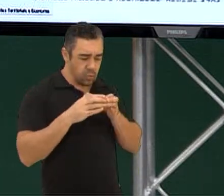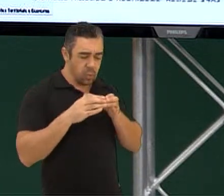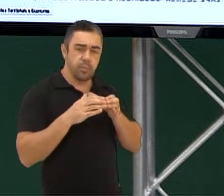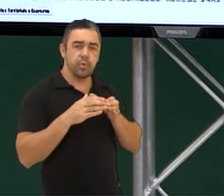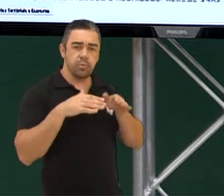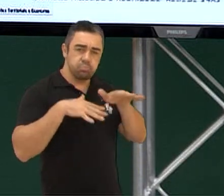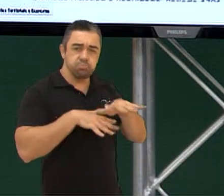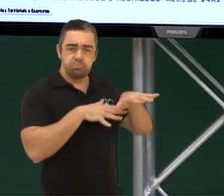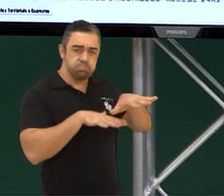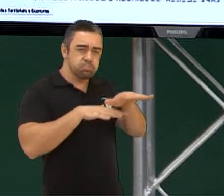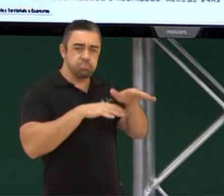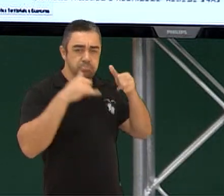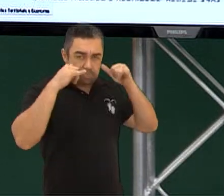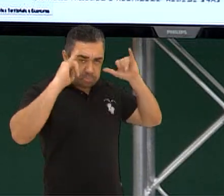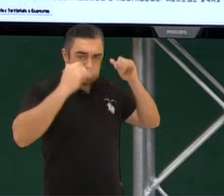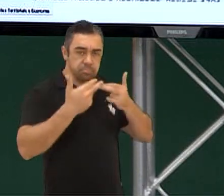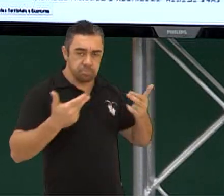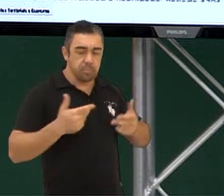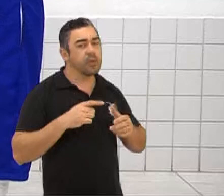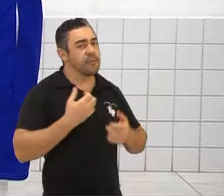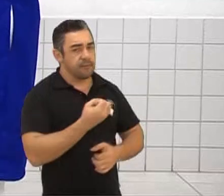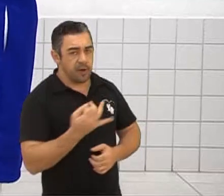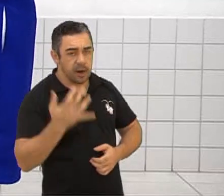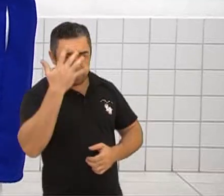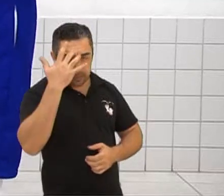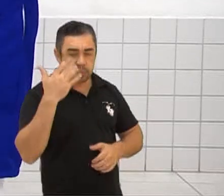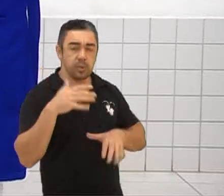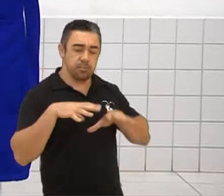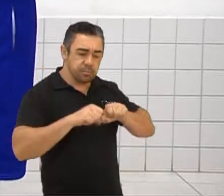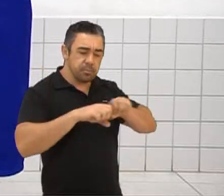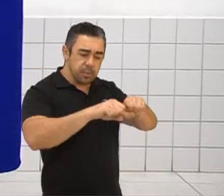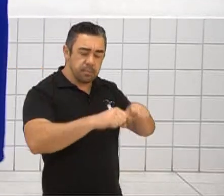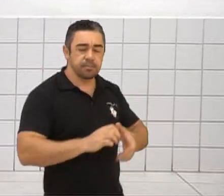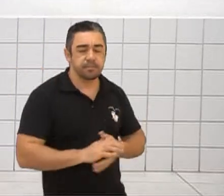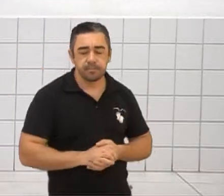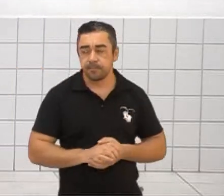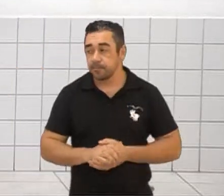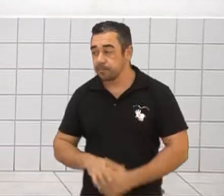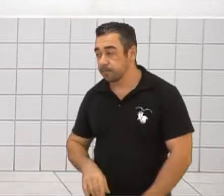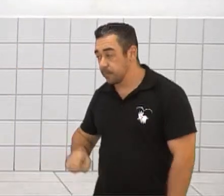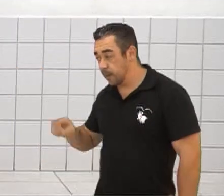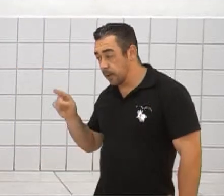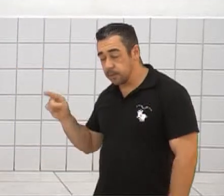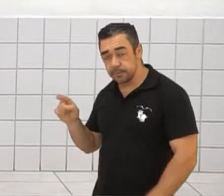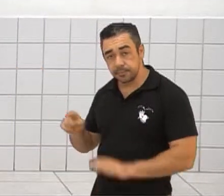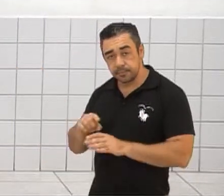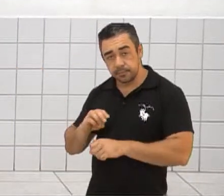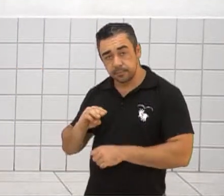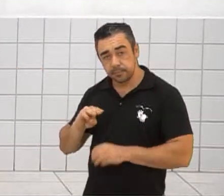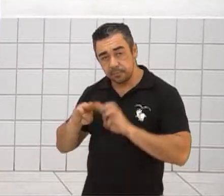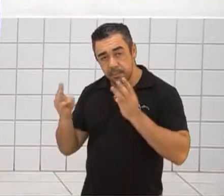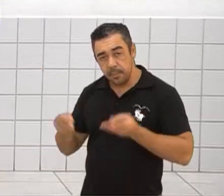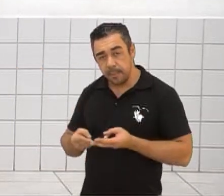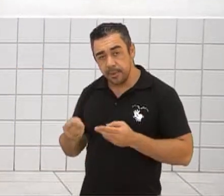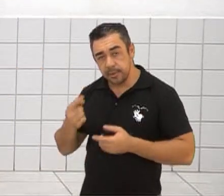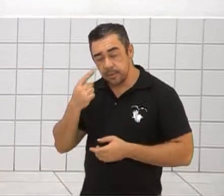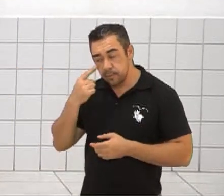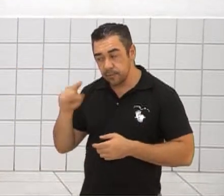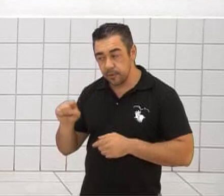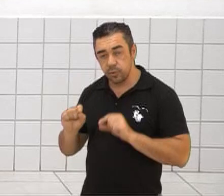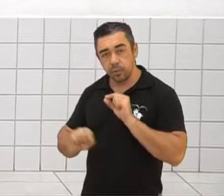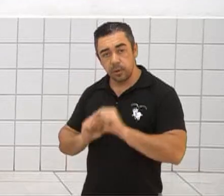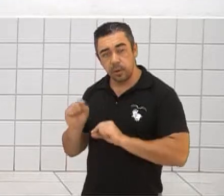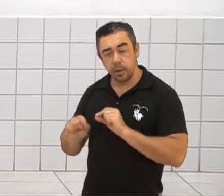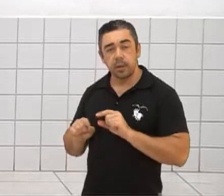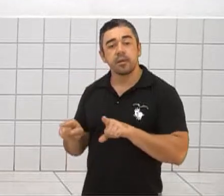pessoas desbravando exatamente esse nosso território. Isso, e aqui talvez não estejam levando em conta, mas